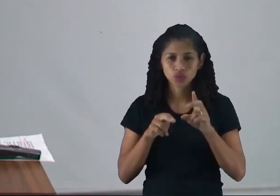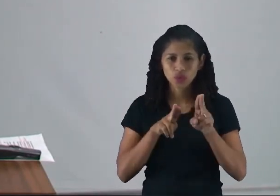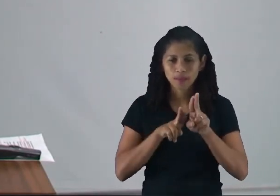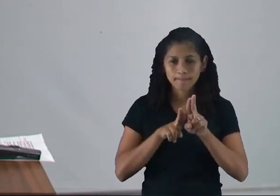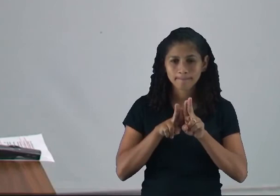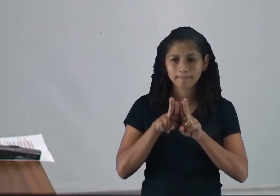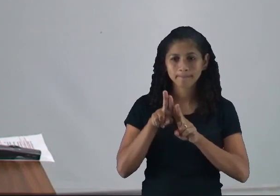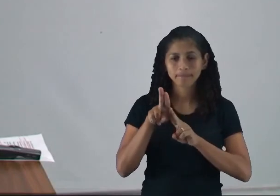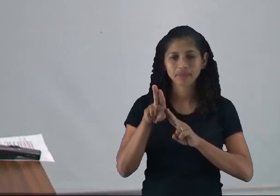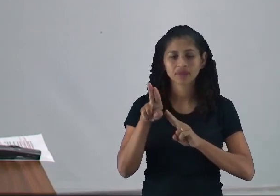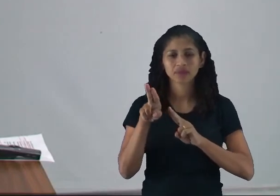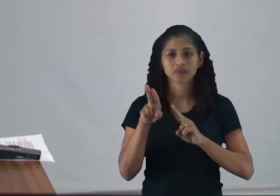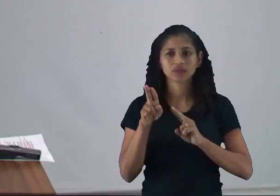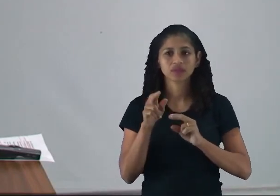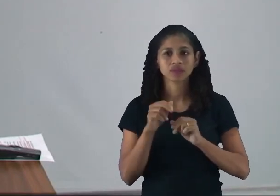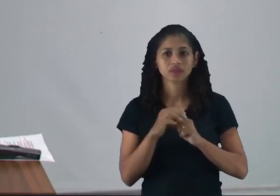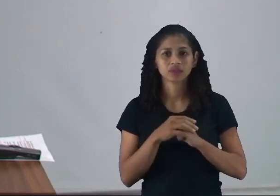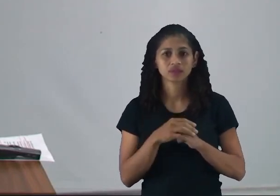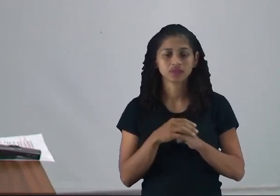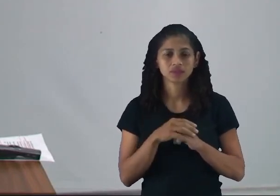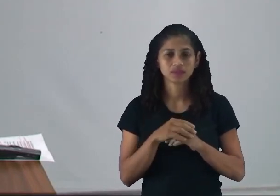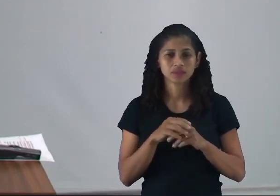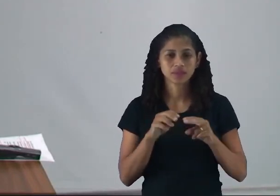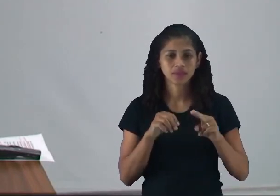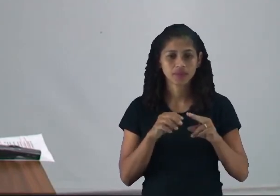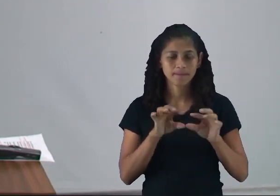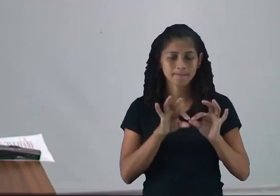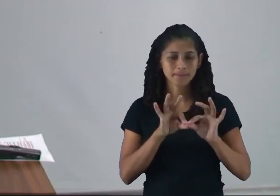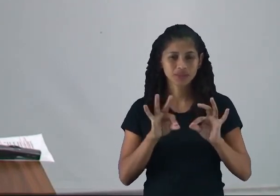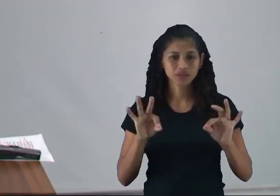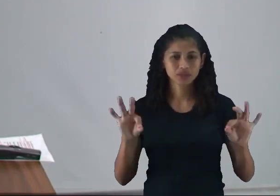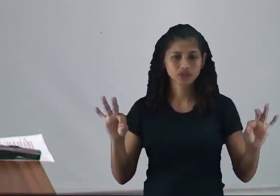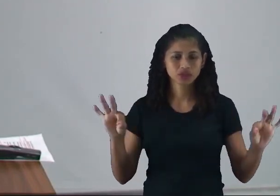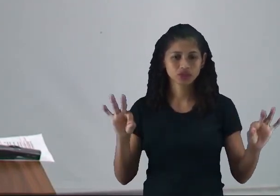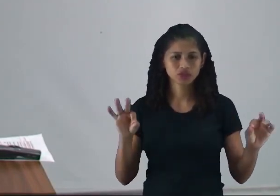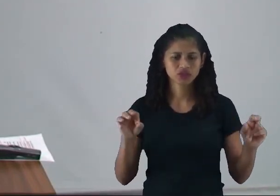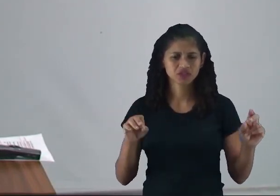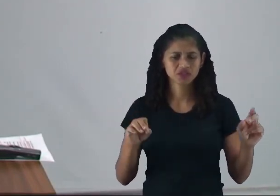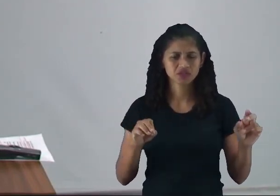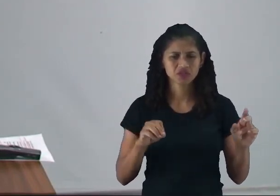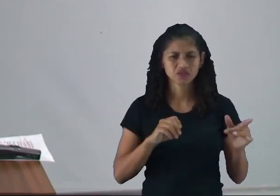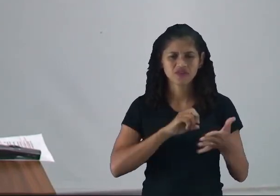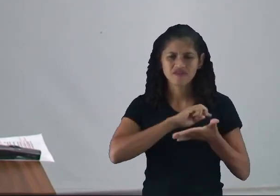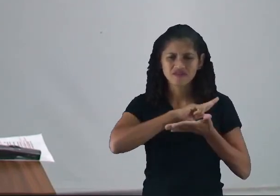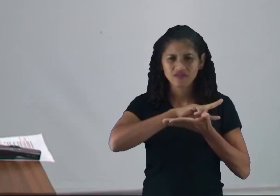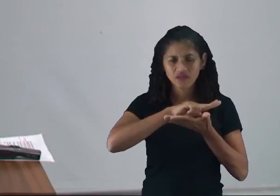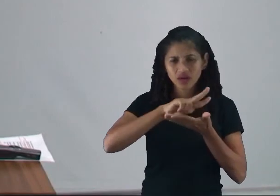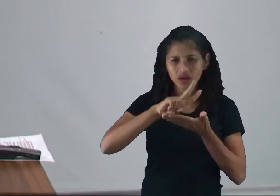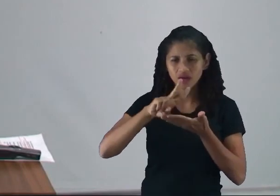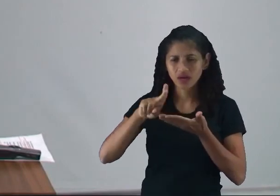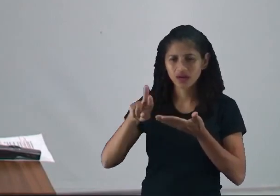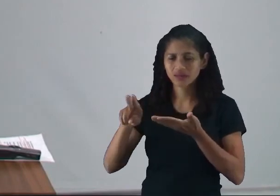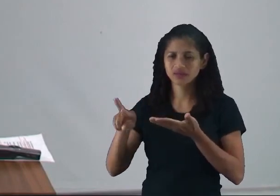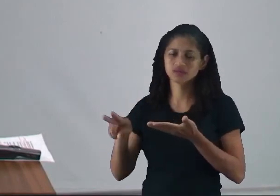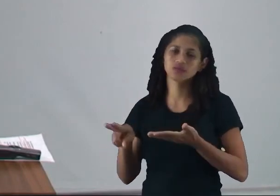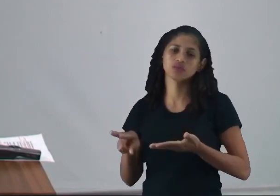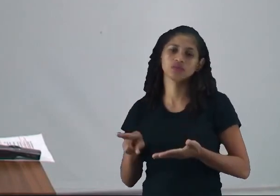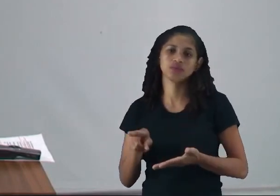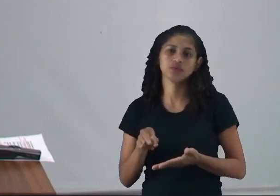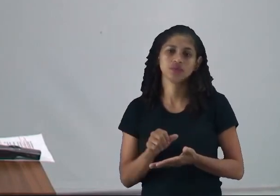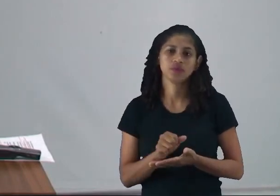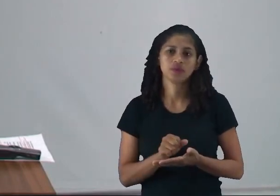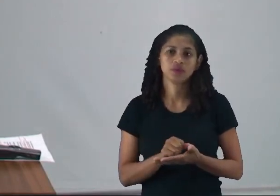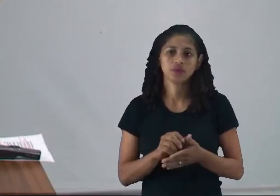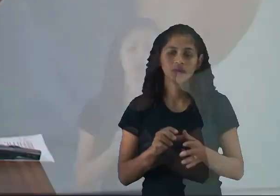são utilizados para medir coisas, olha só, e pode ser qualquer coisa mesmo, né, que são medidos aí